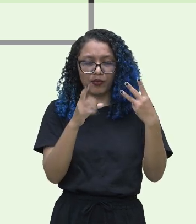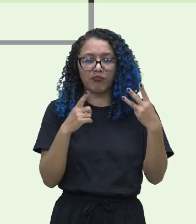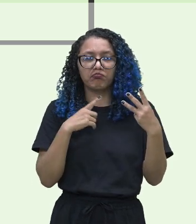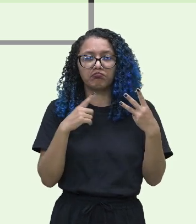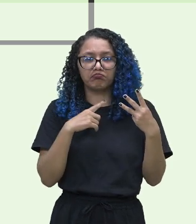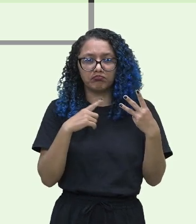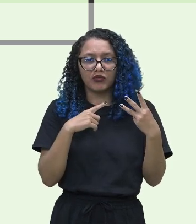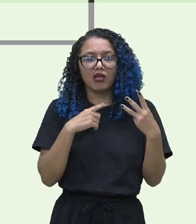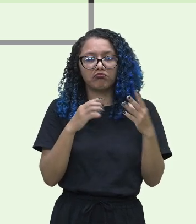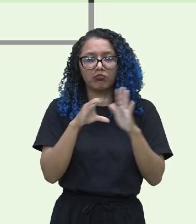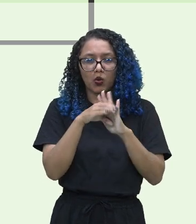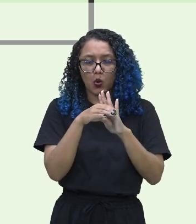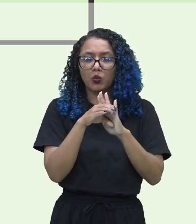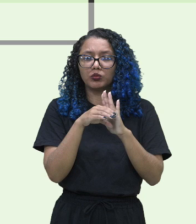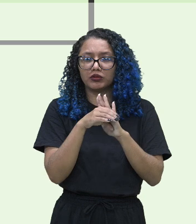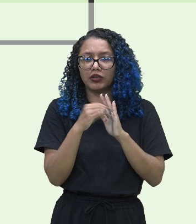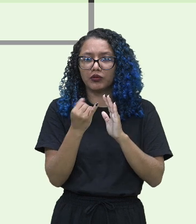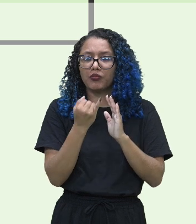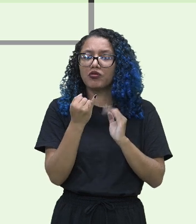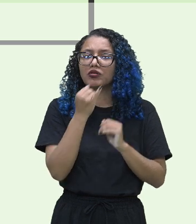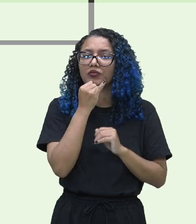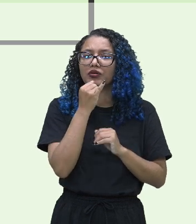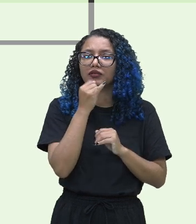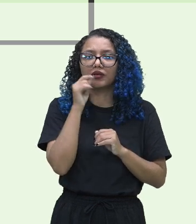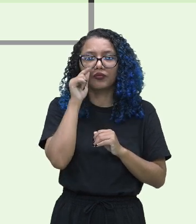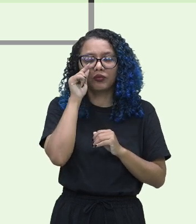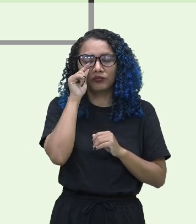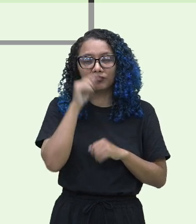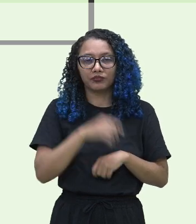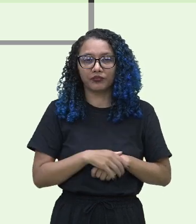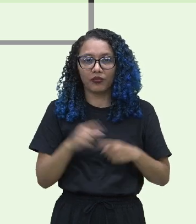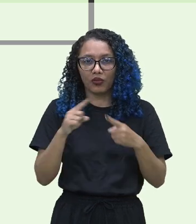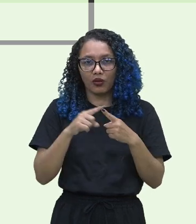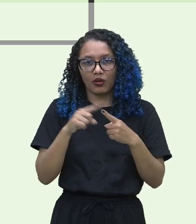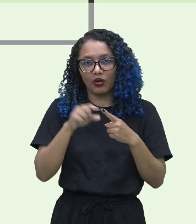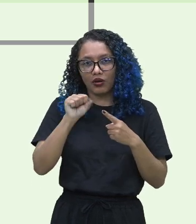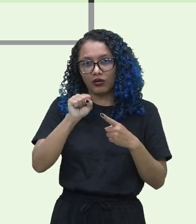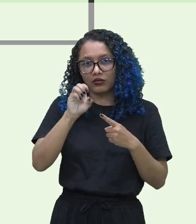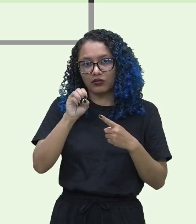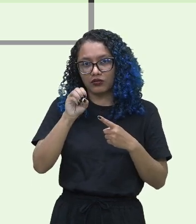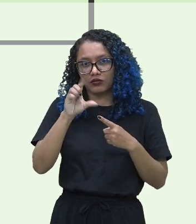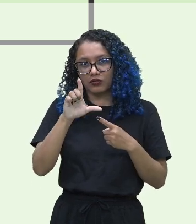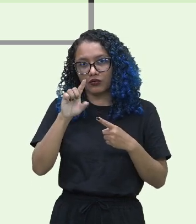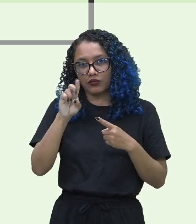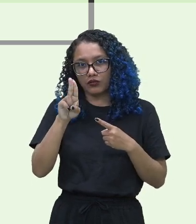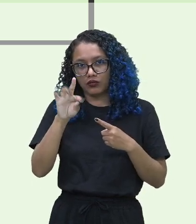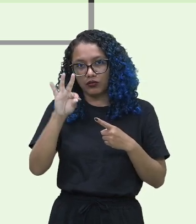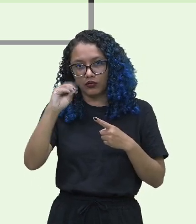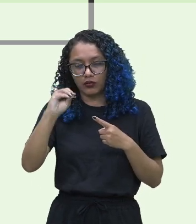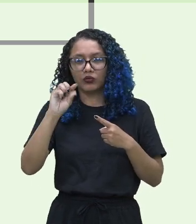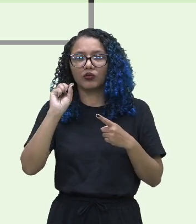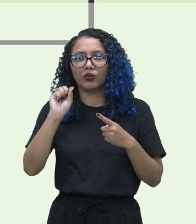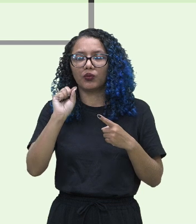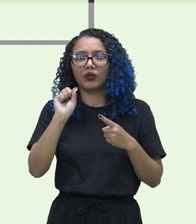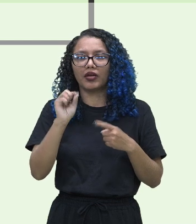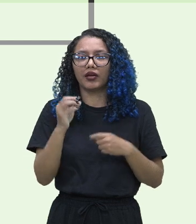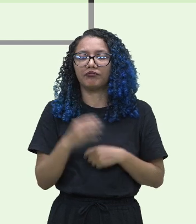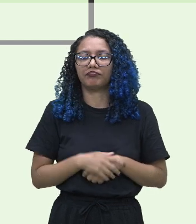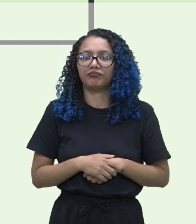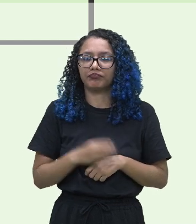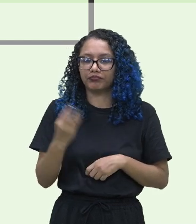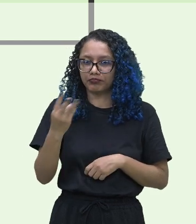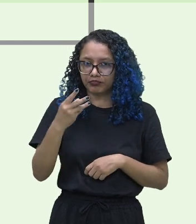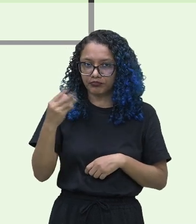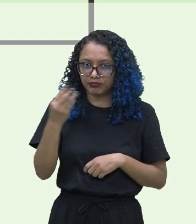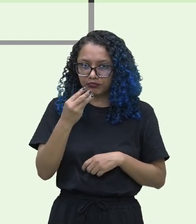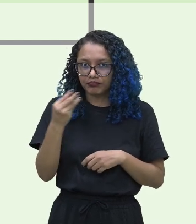importantes conceitos, como o soluto, que é a substância que vai ser dissolvida, tá bom?